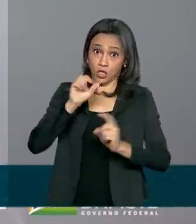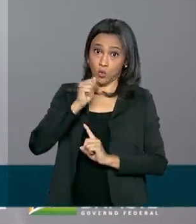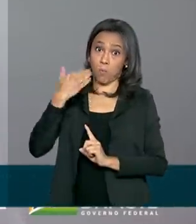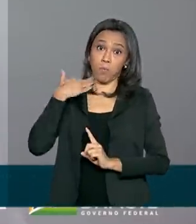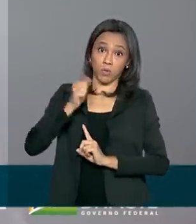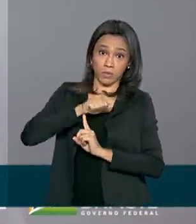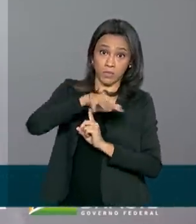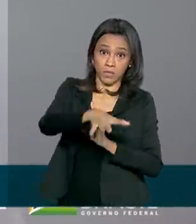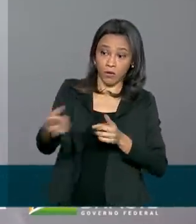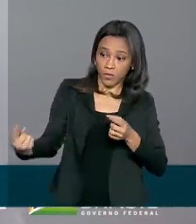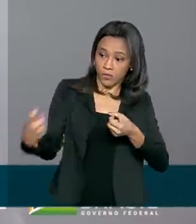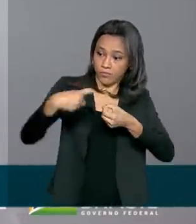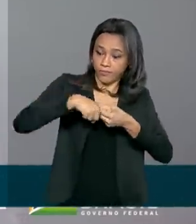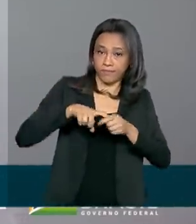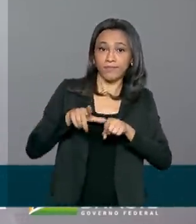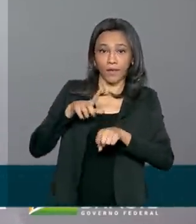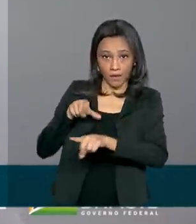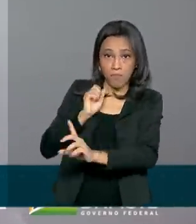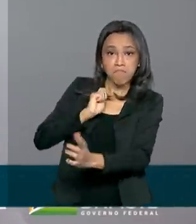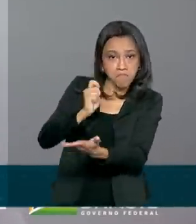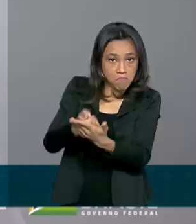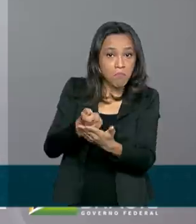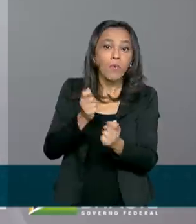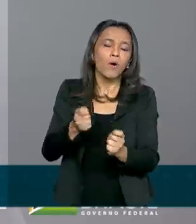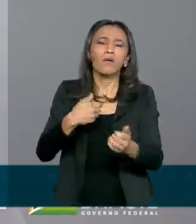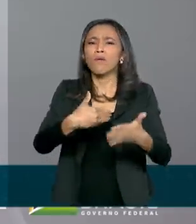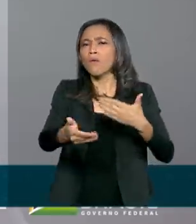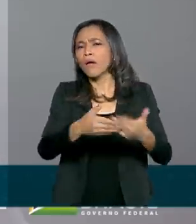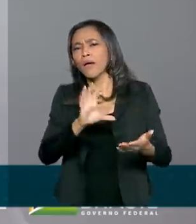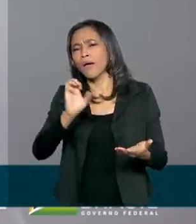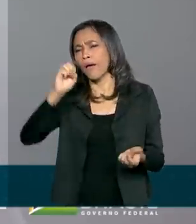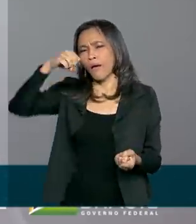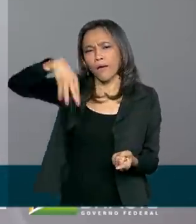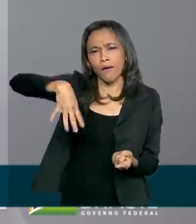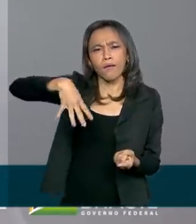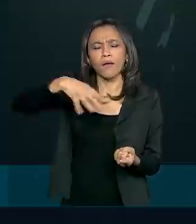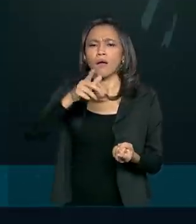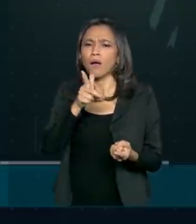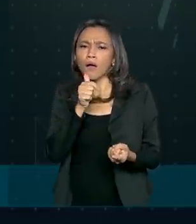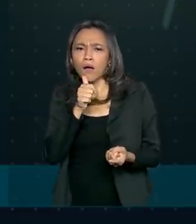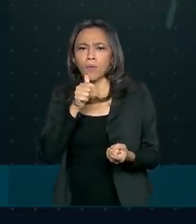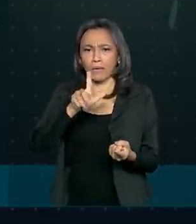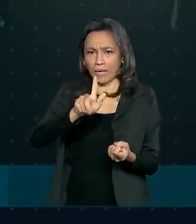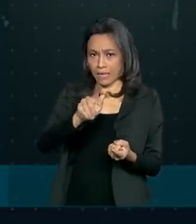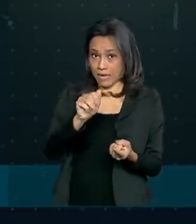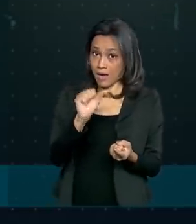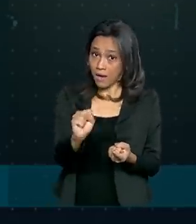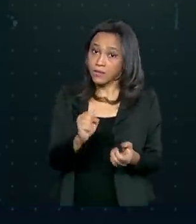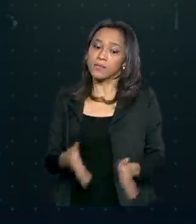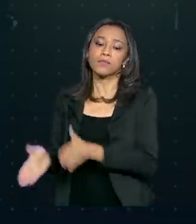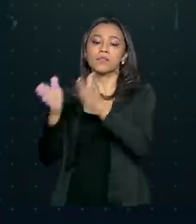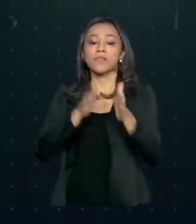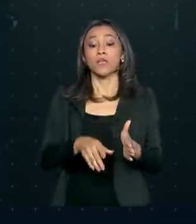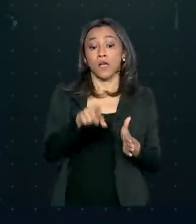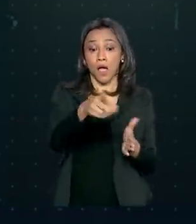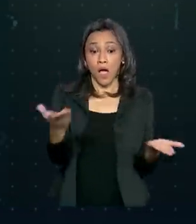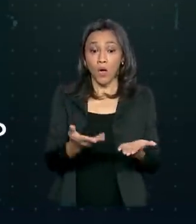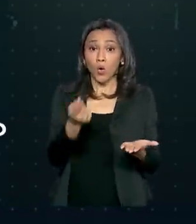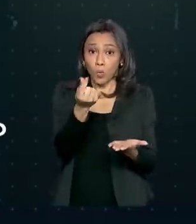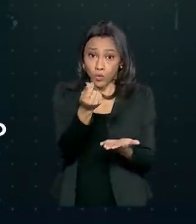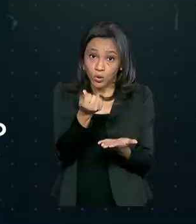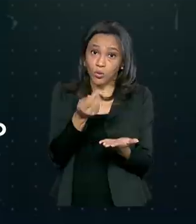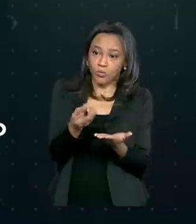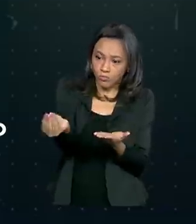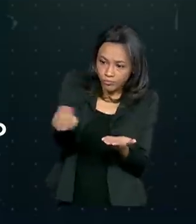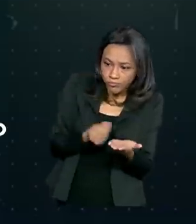do Brasil e pagando qualquer conta de água, luz, gás e telefone. O pagamento em espécie será sempre